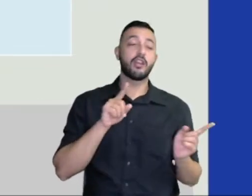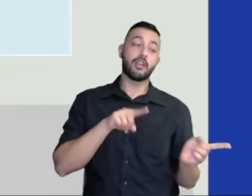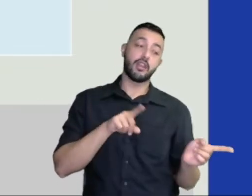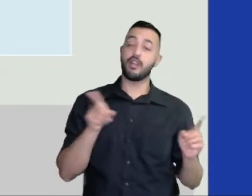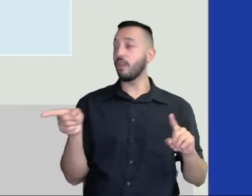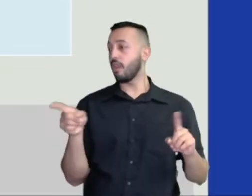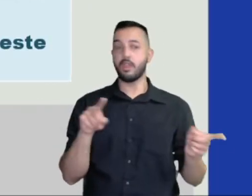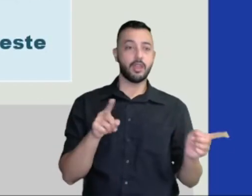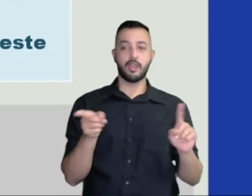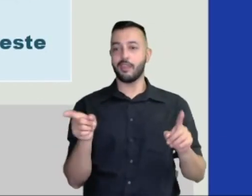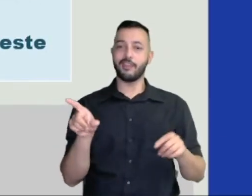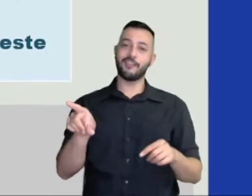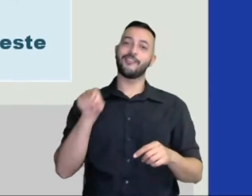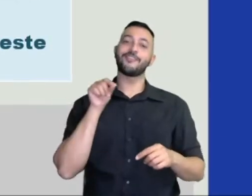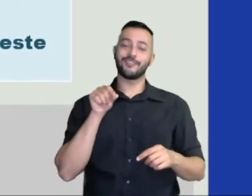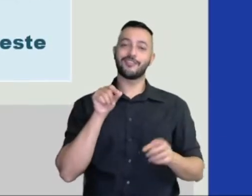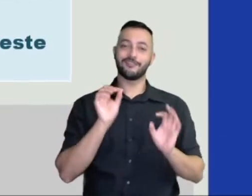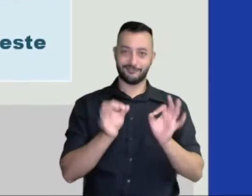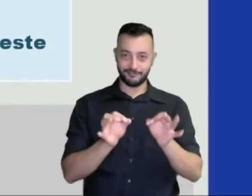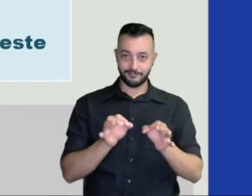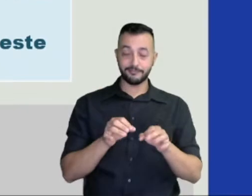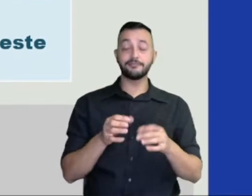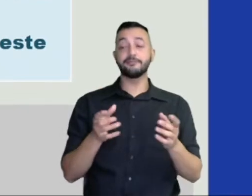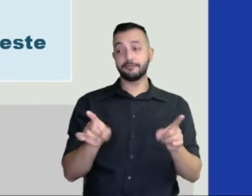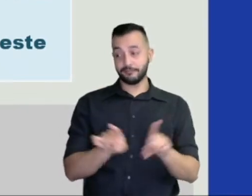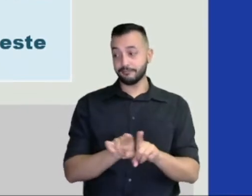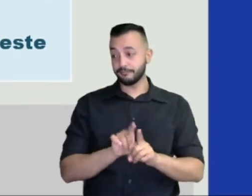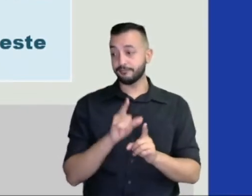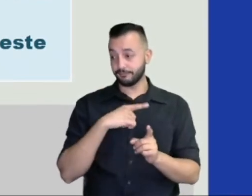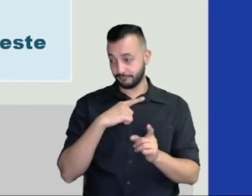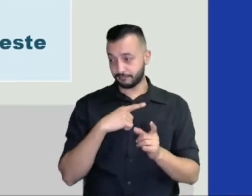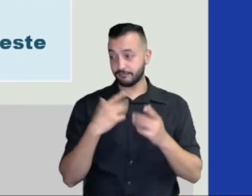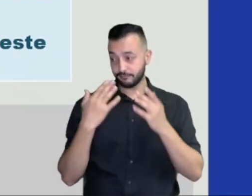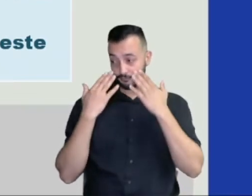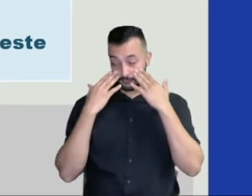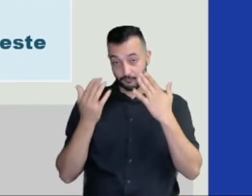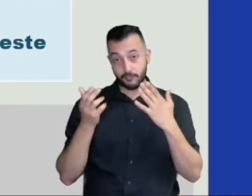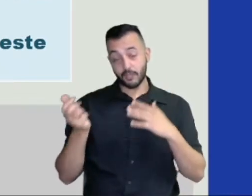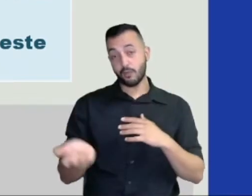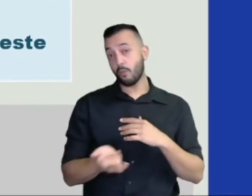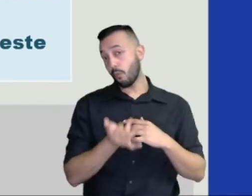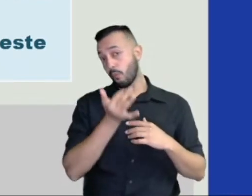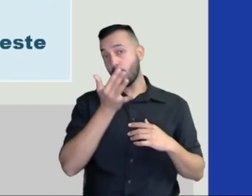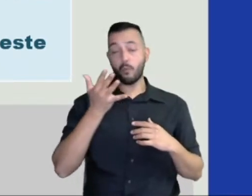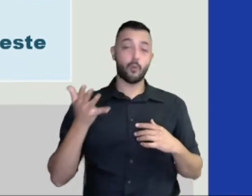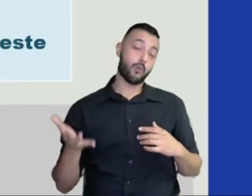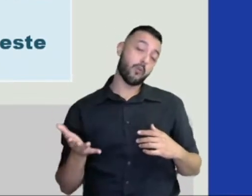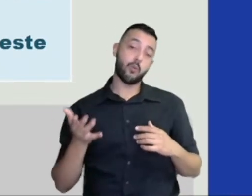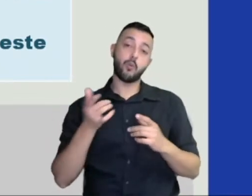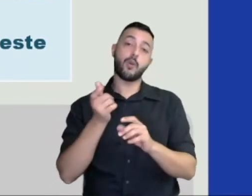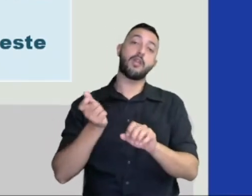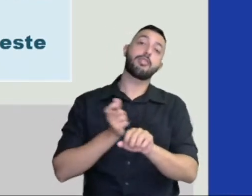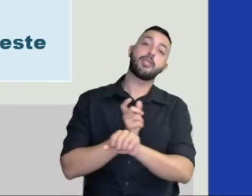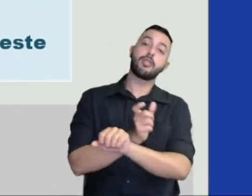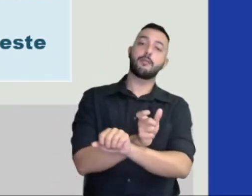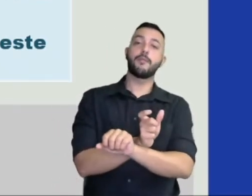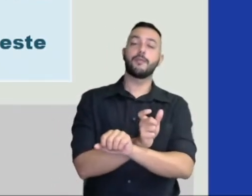ou outra, tá bem? E aí a gente tem, ó, diante de quantificadores